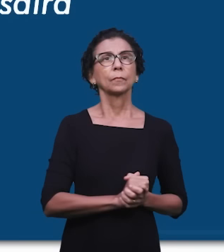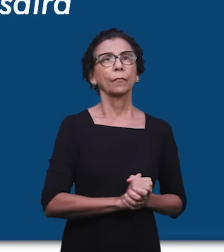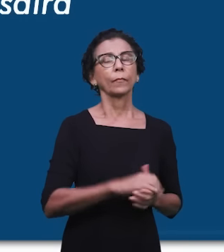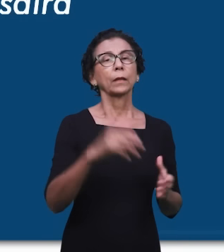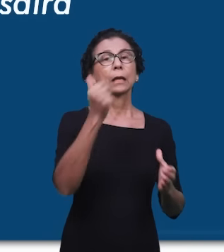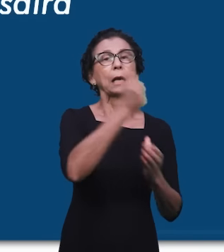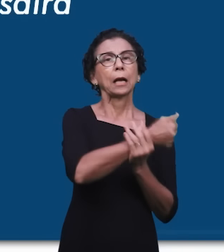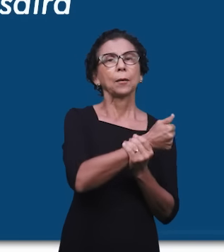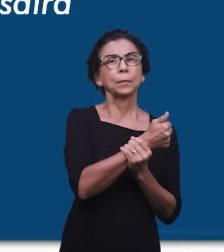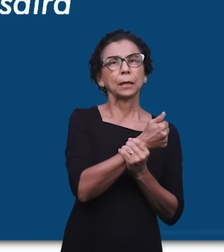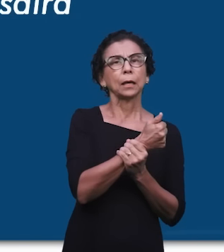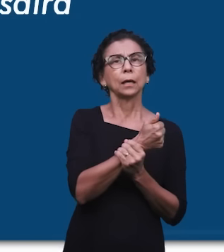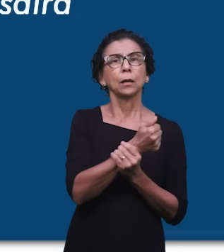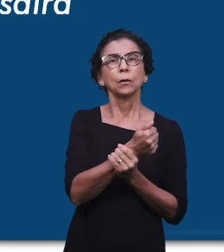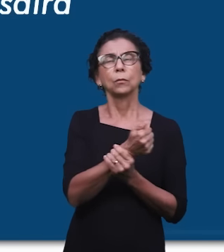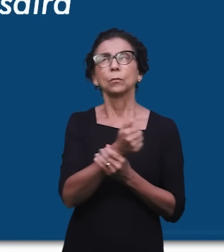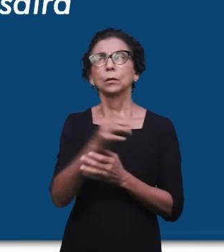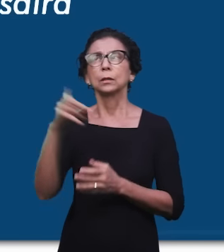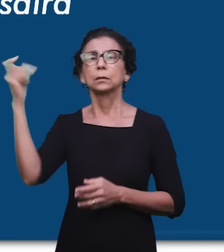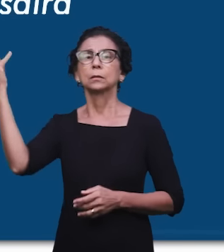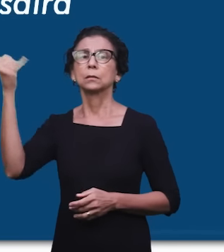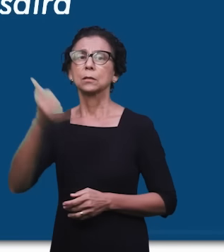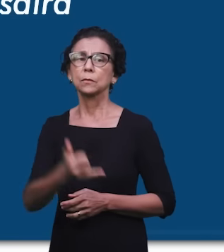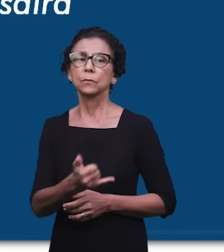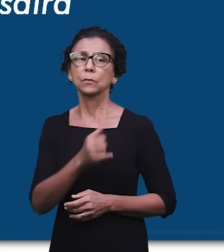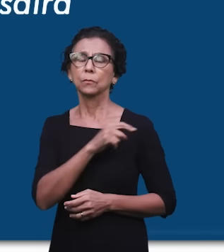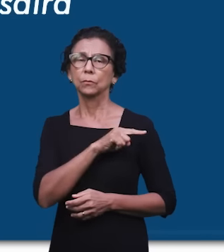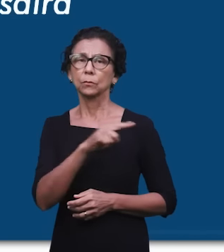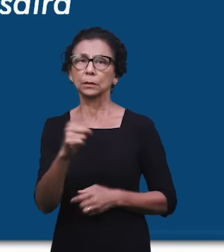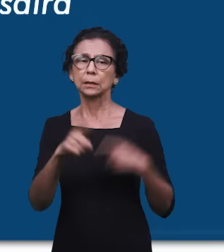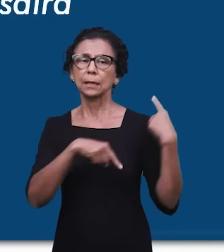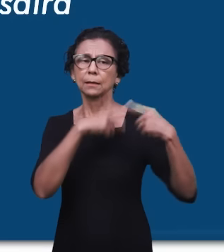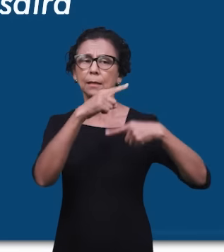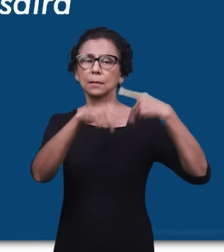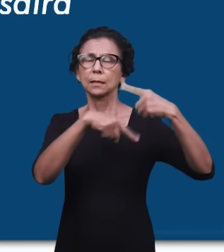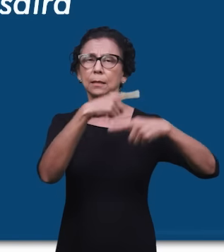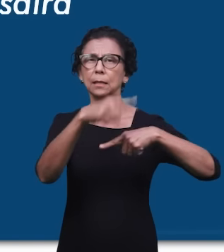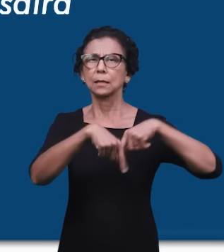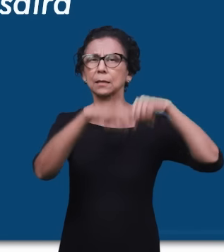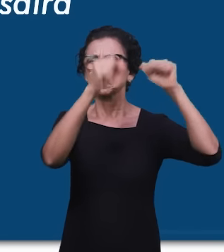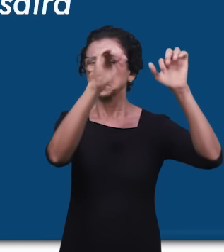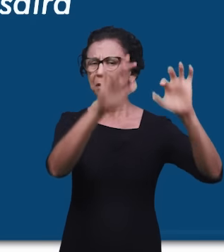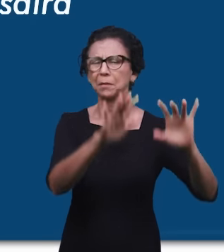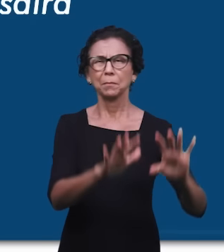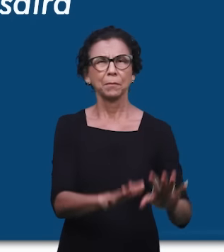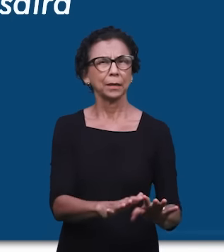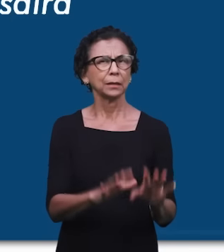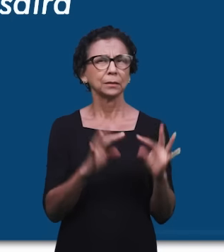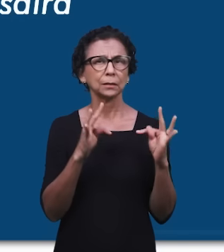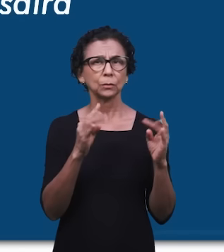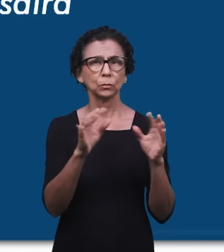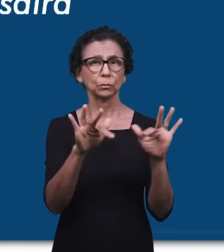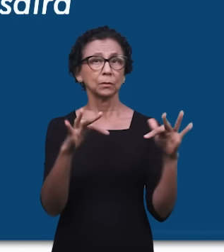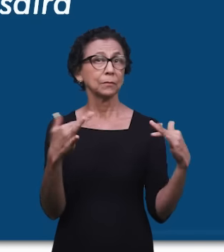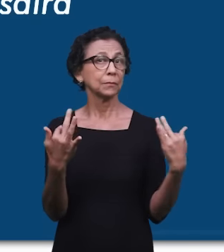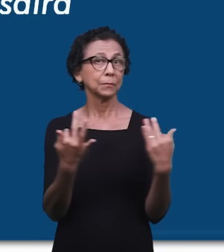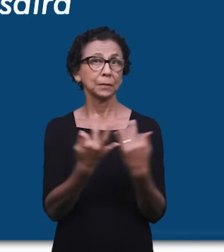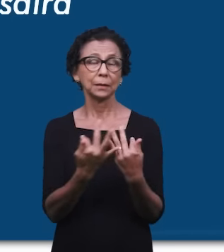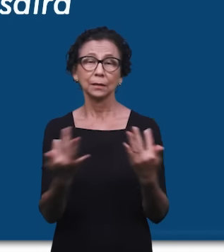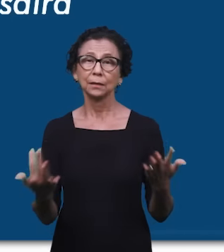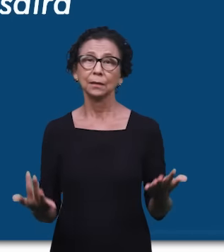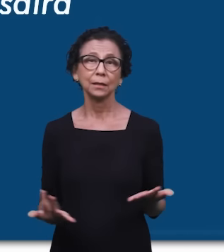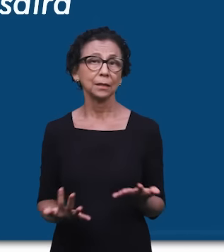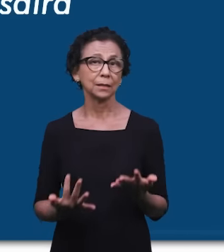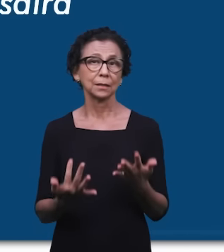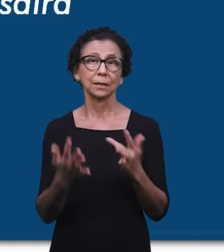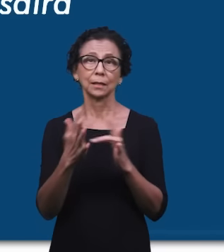Senhor falando a Abraão, em ti serão benditas todas as famílias da terra, benditas no Filho, benditas no